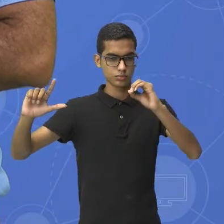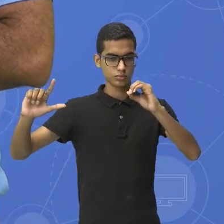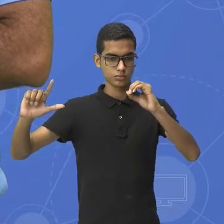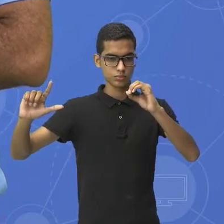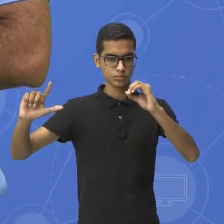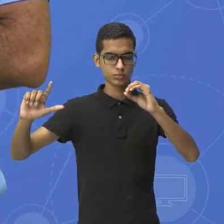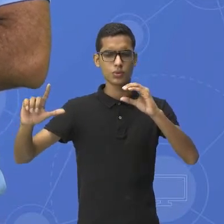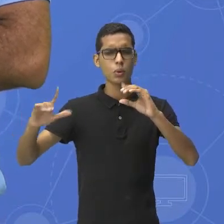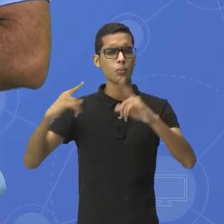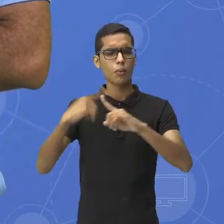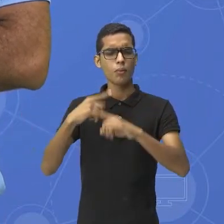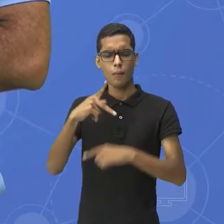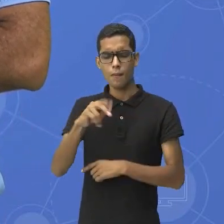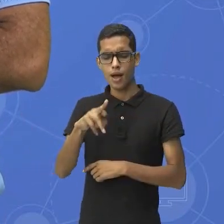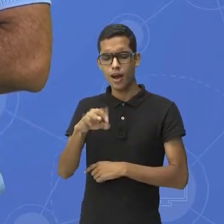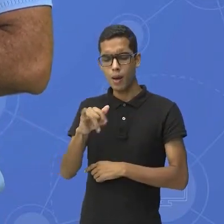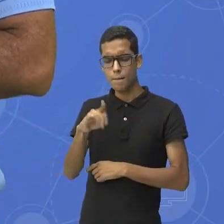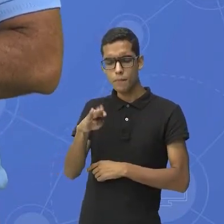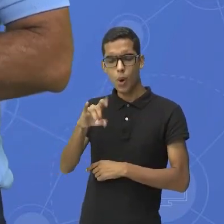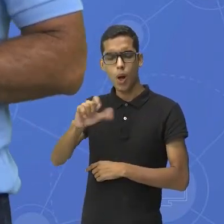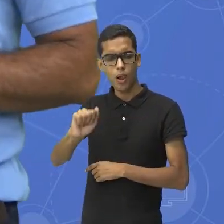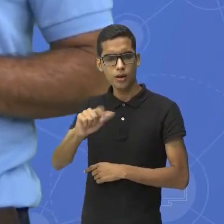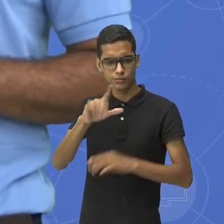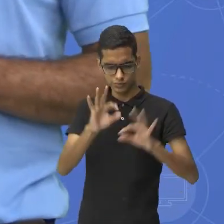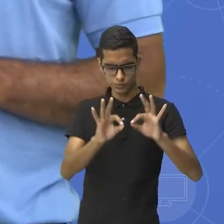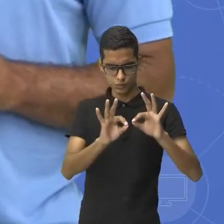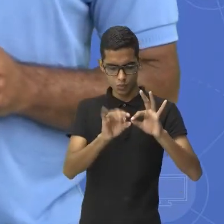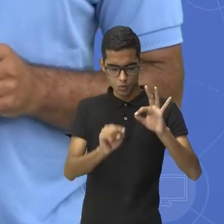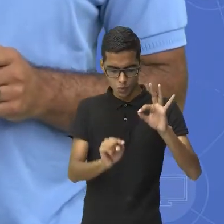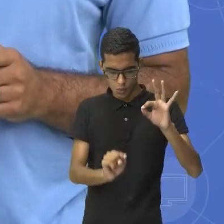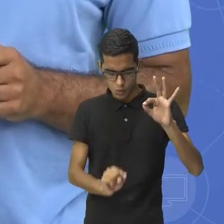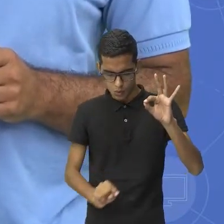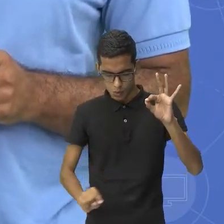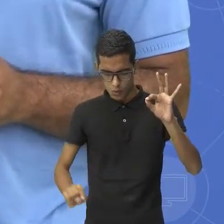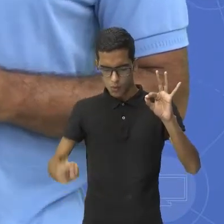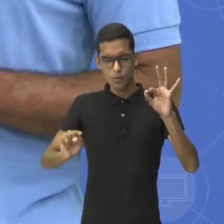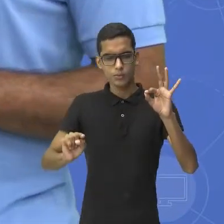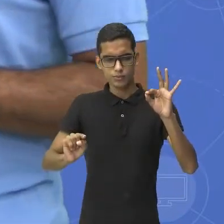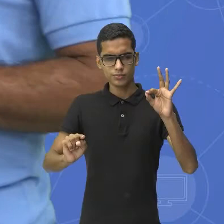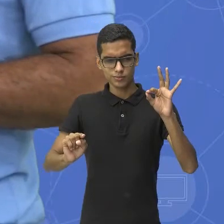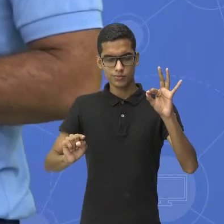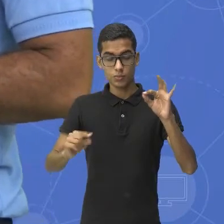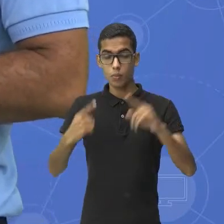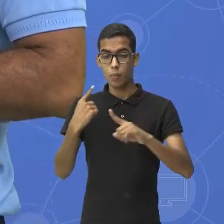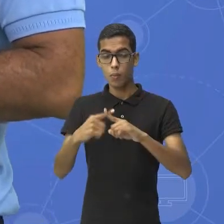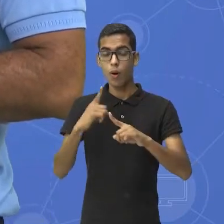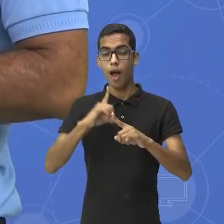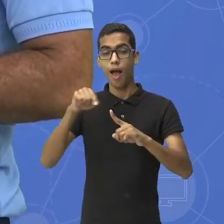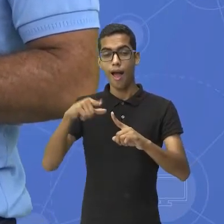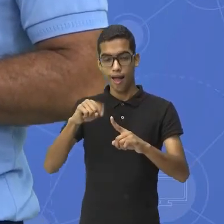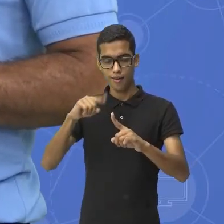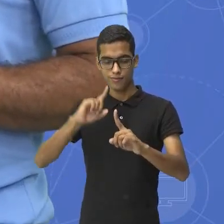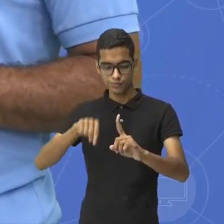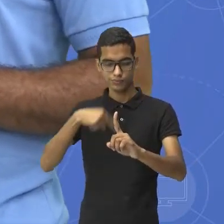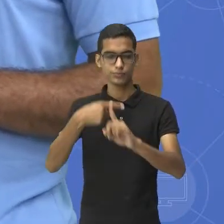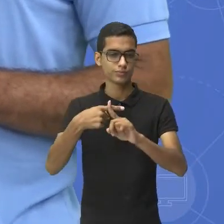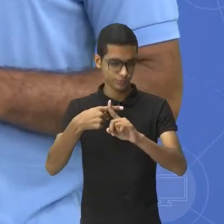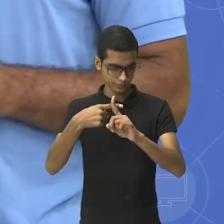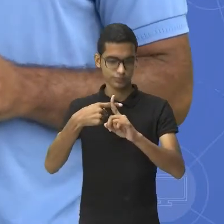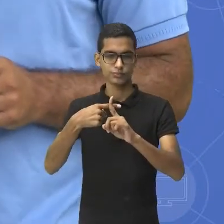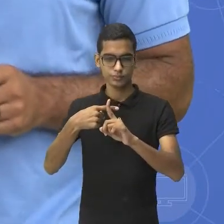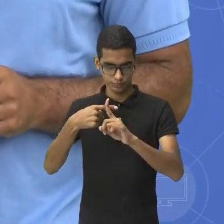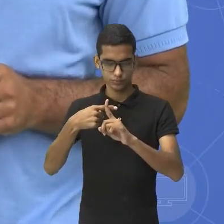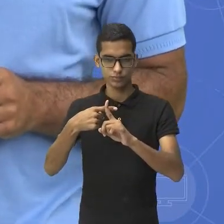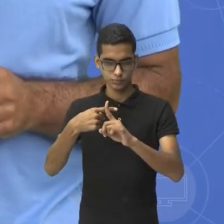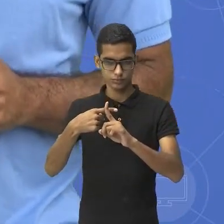Porque aqui ele diz que o coeficiente A é positivo, é maior do que 0. Se o coeficiente é maior do que 0, né, então